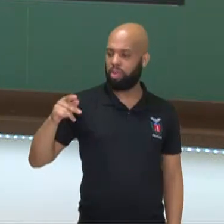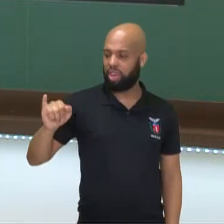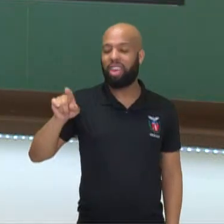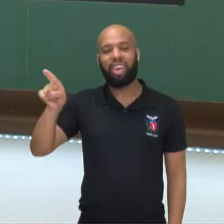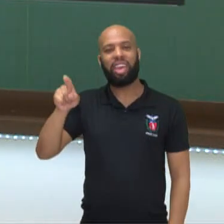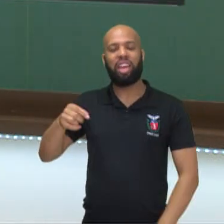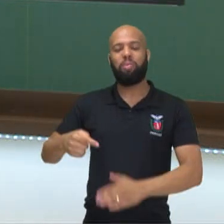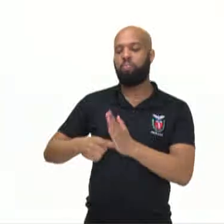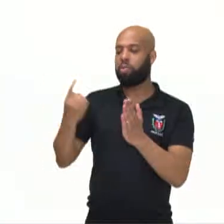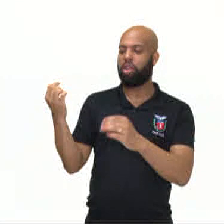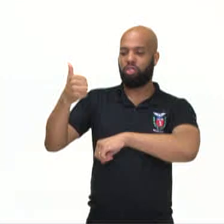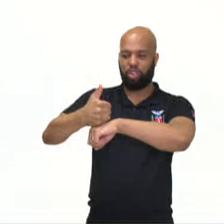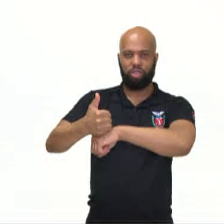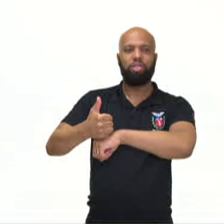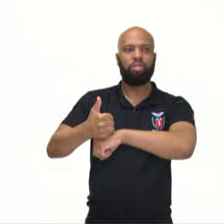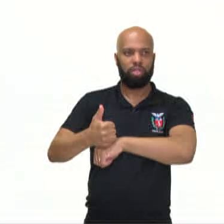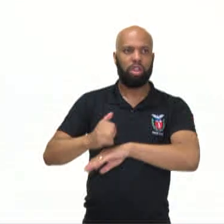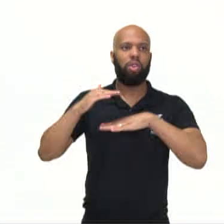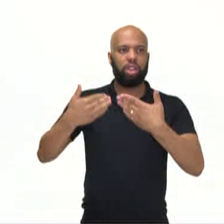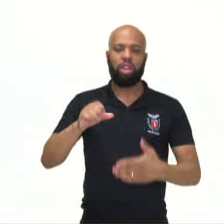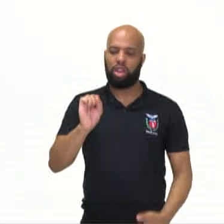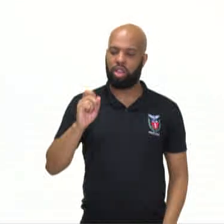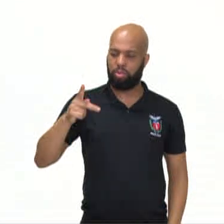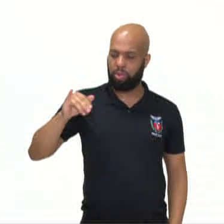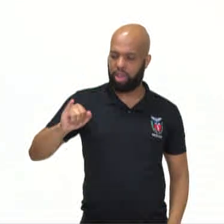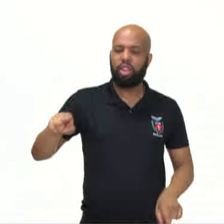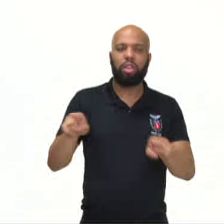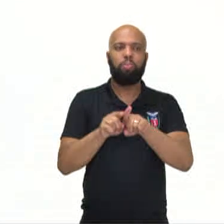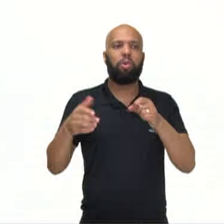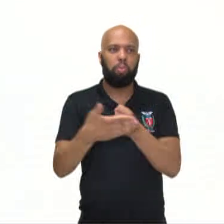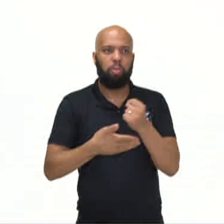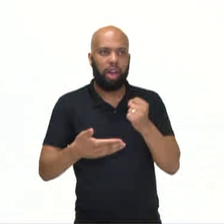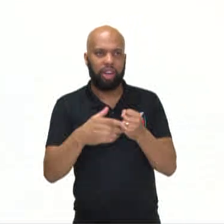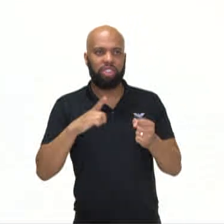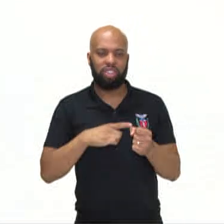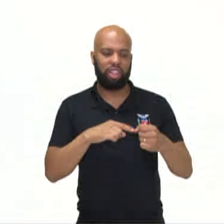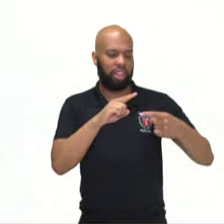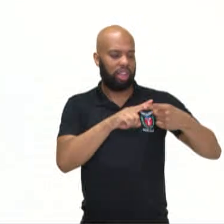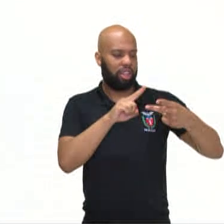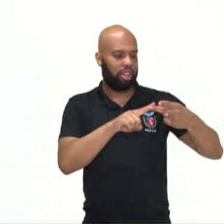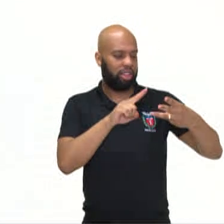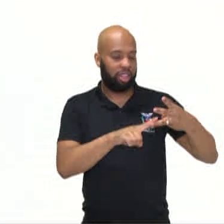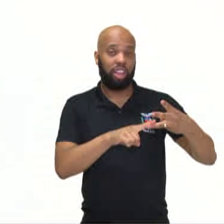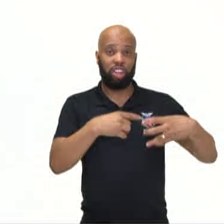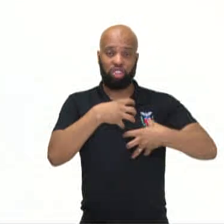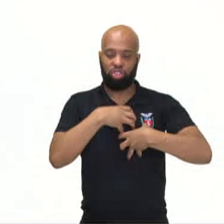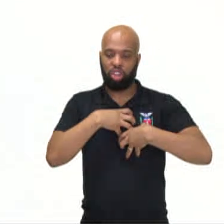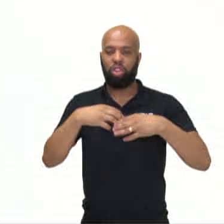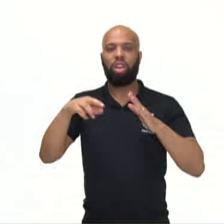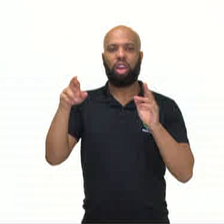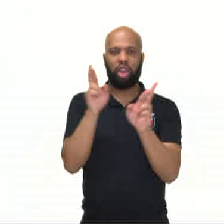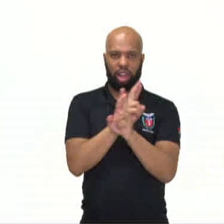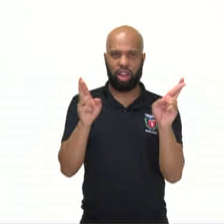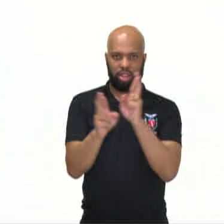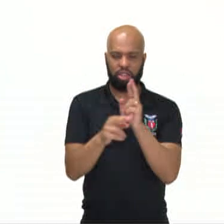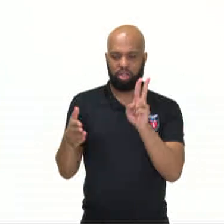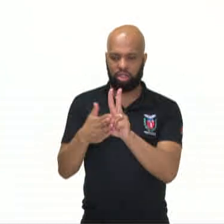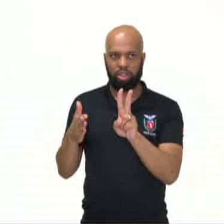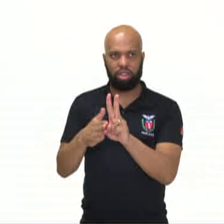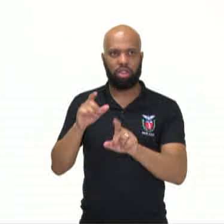primeiro diretor. E o SPI até se baseou nos seus três passos de relação com os indígenas: